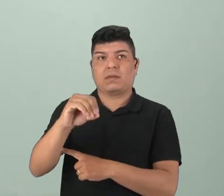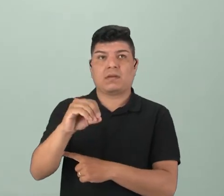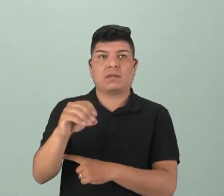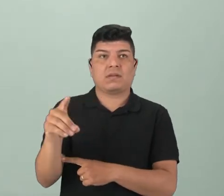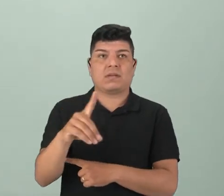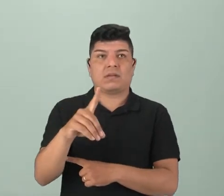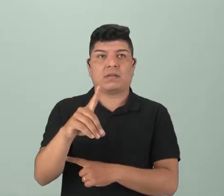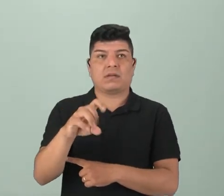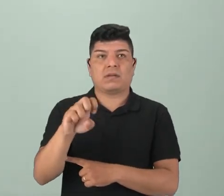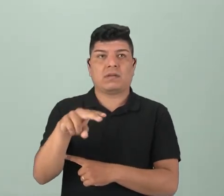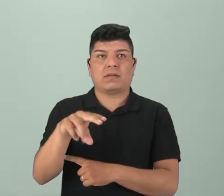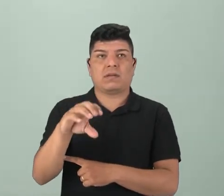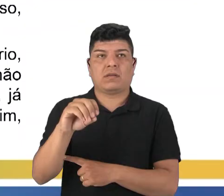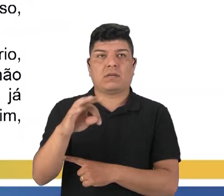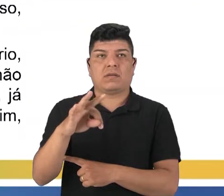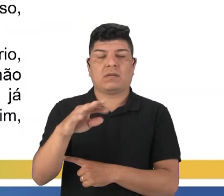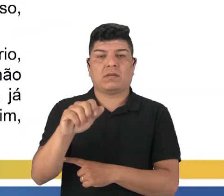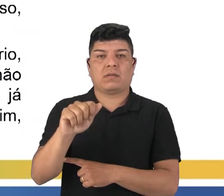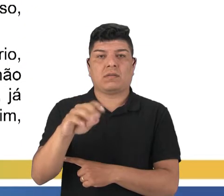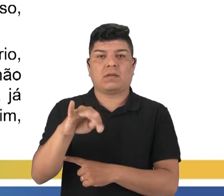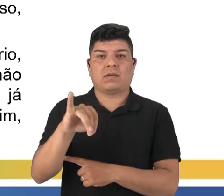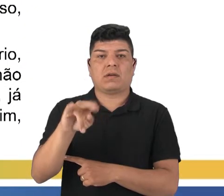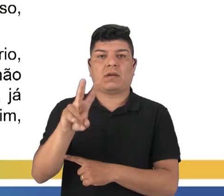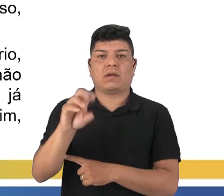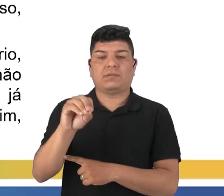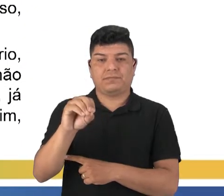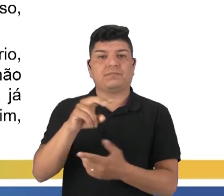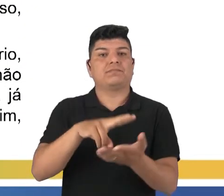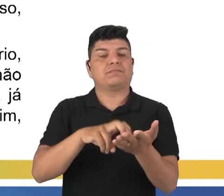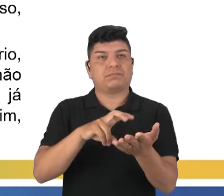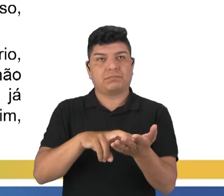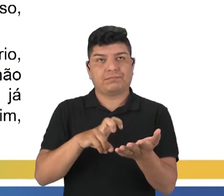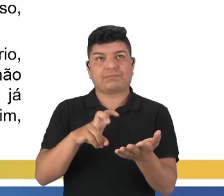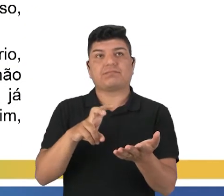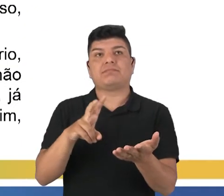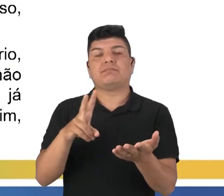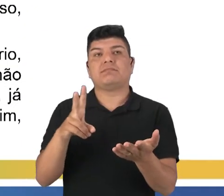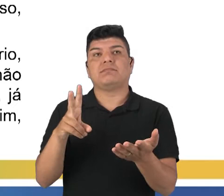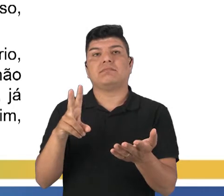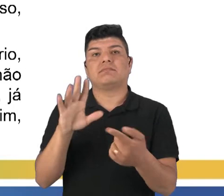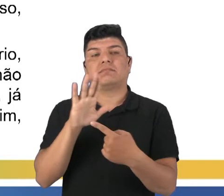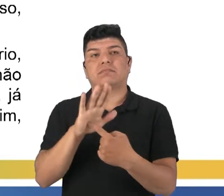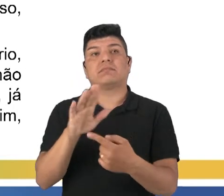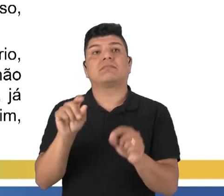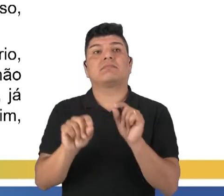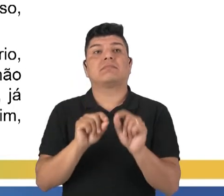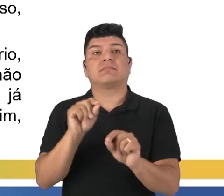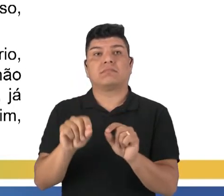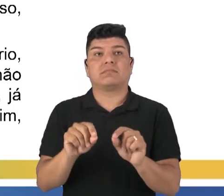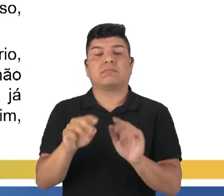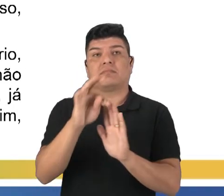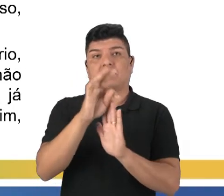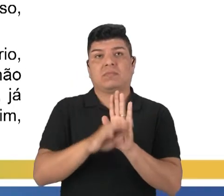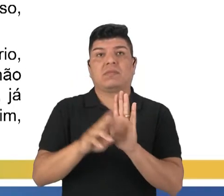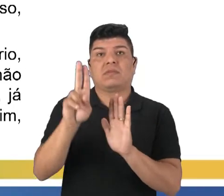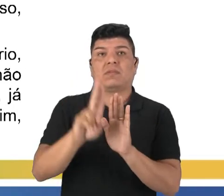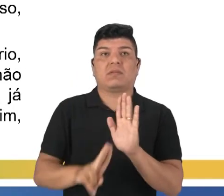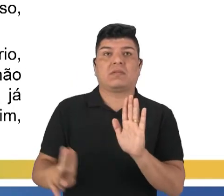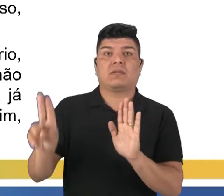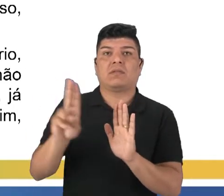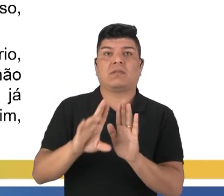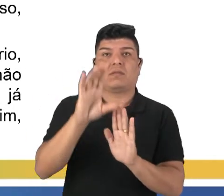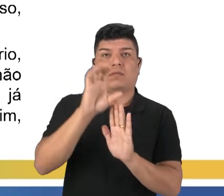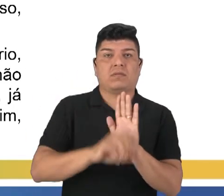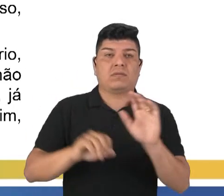denotativo, tá? Ainda que já tenhamos falado sobre vocabulário, né? Vamos destacar aqui o quê? Que os textos eles utilizam